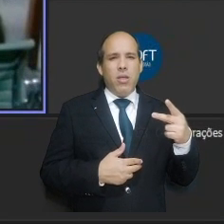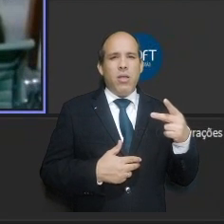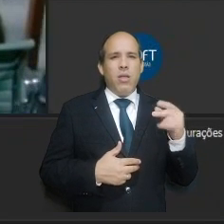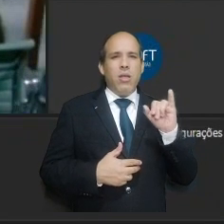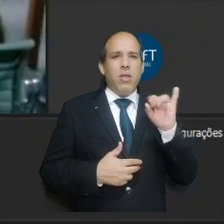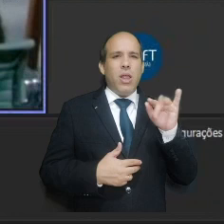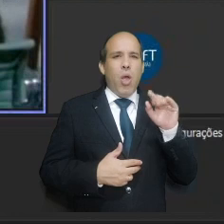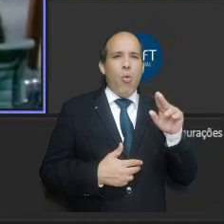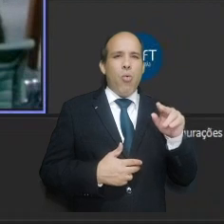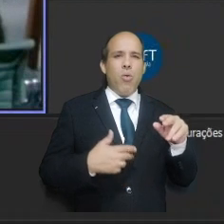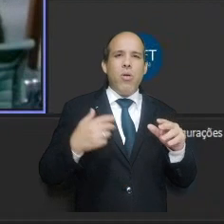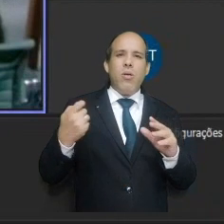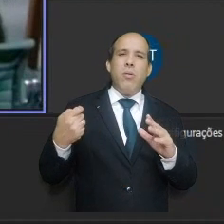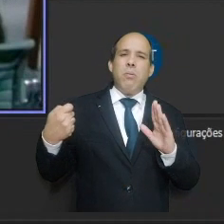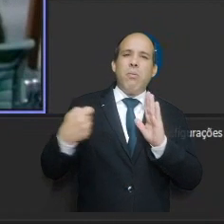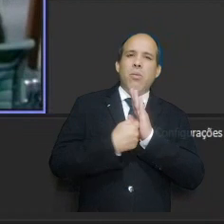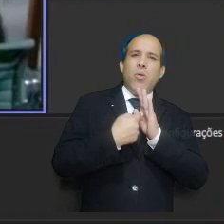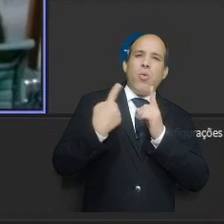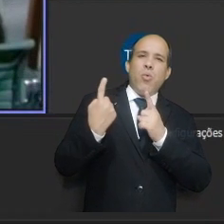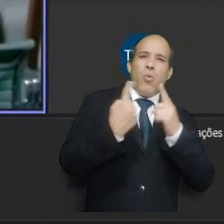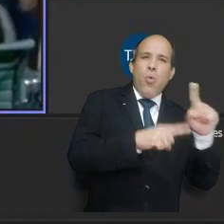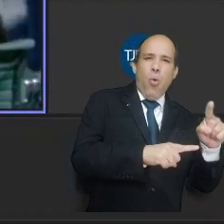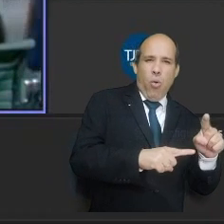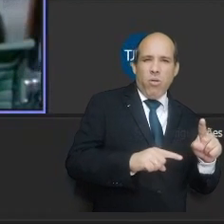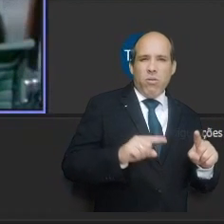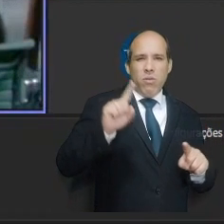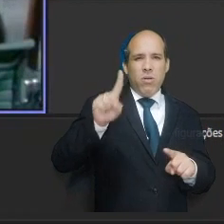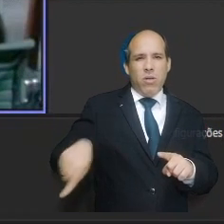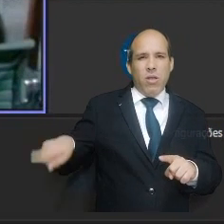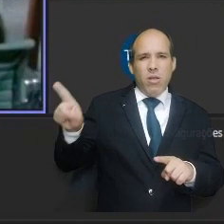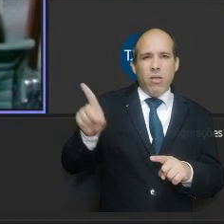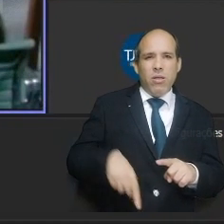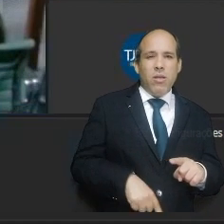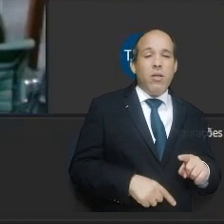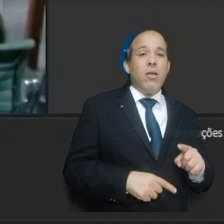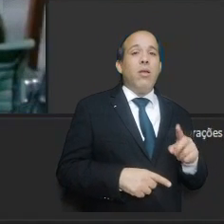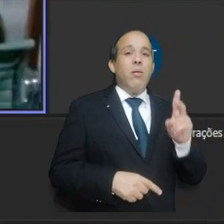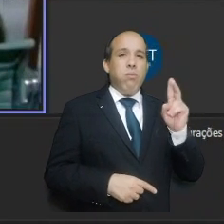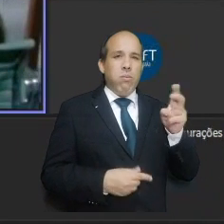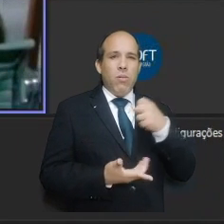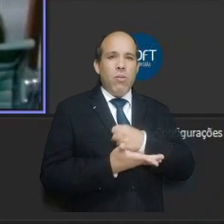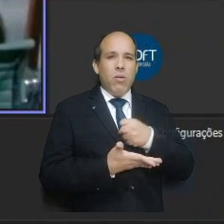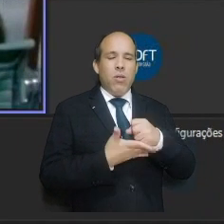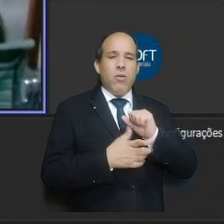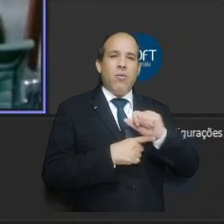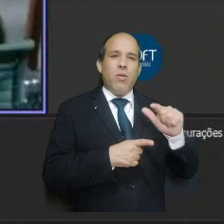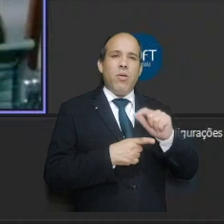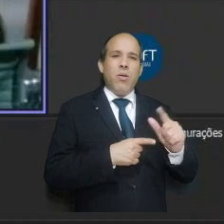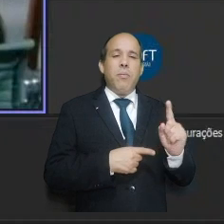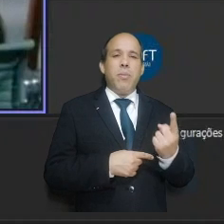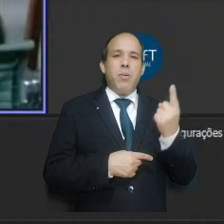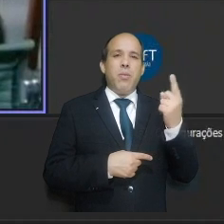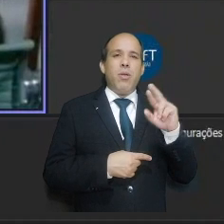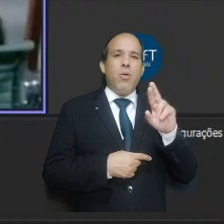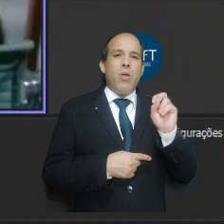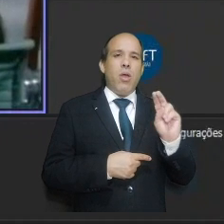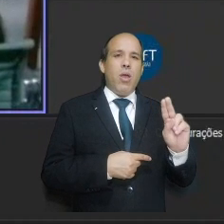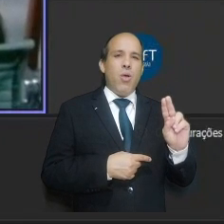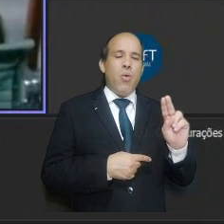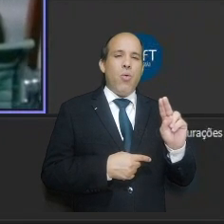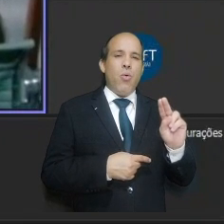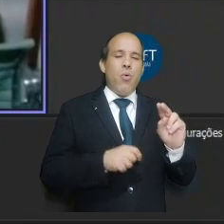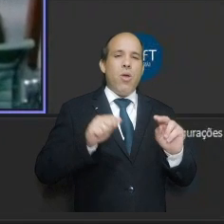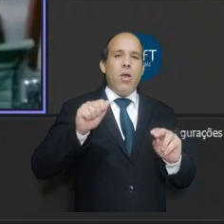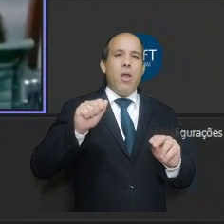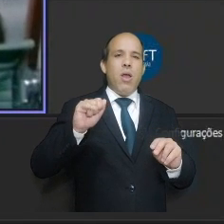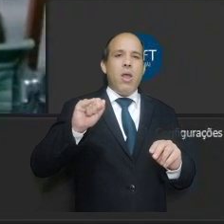Itaú para julgar improcedente os pedidos formulados contra si. Mantém o IS do contrato de financiamento, cabendo ao primeiro